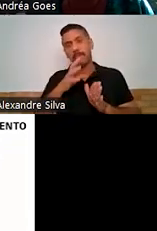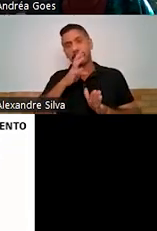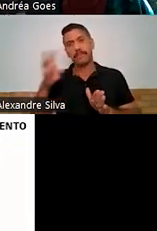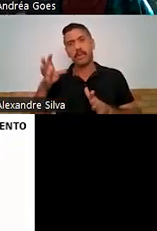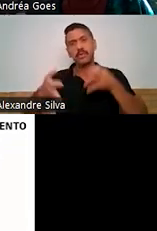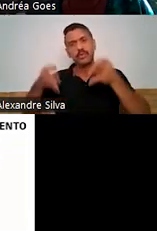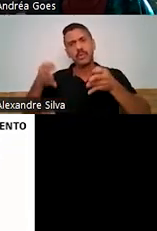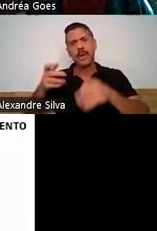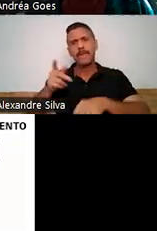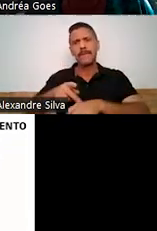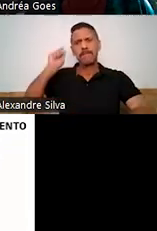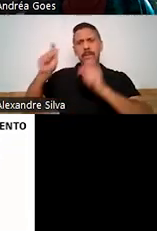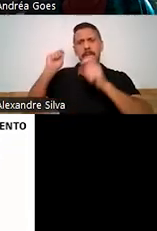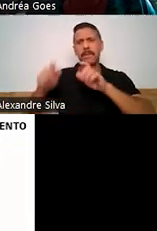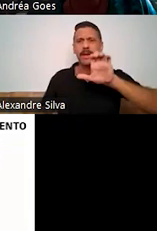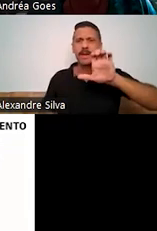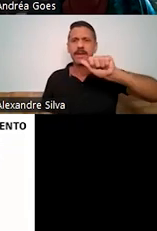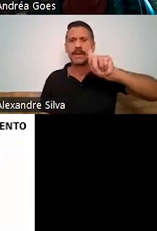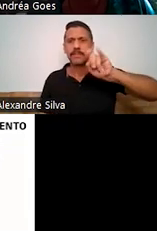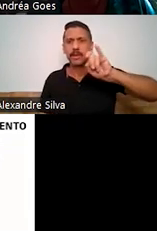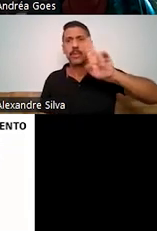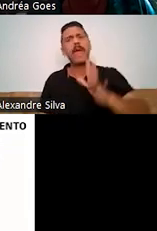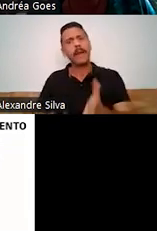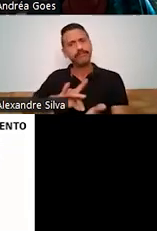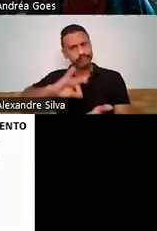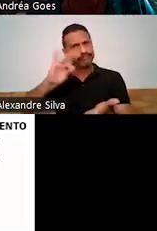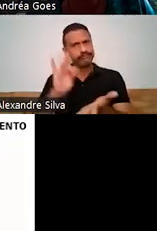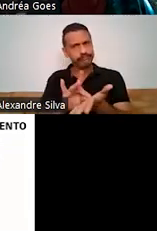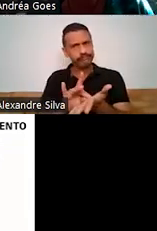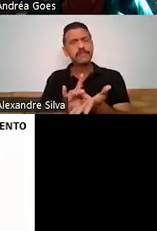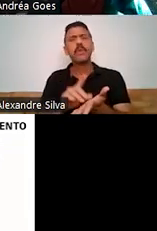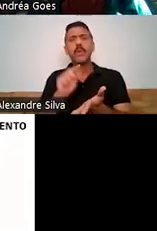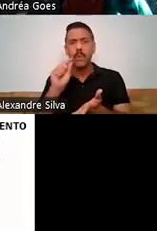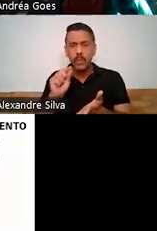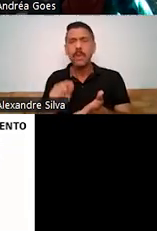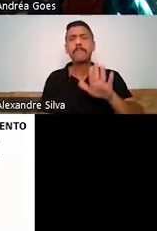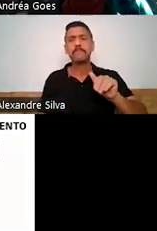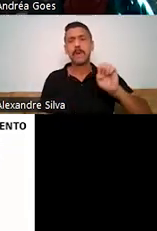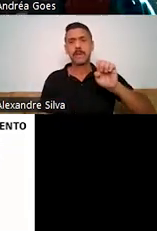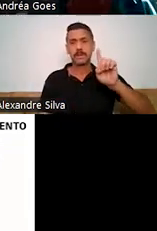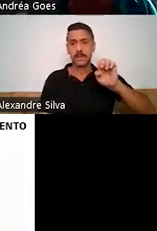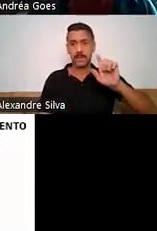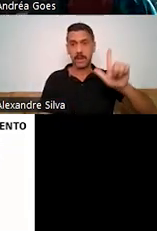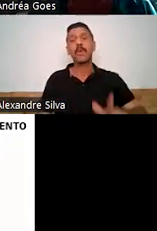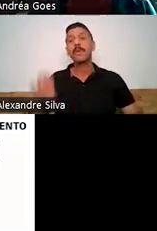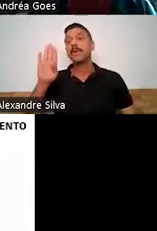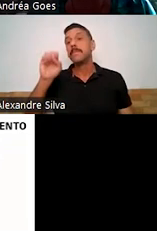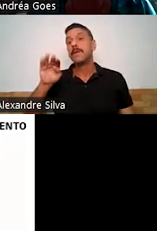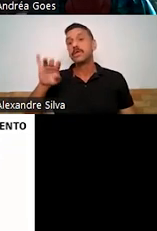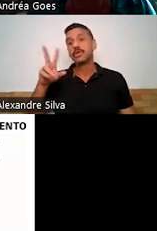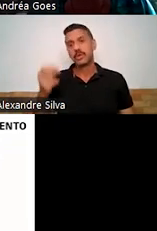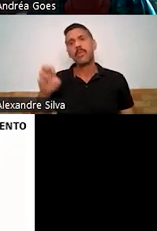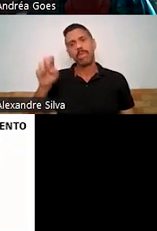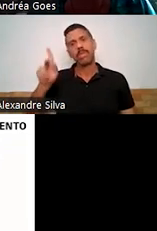em pedra na Capitu. Então, ela é a mãe, obviamente, de Ezequiel, e Bentinho é o pai de Ezequiel. Então, a